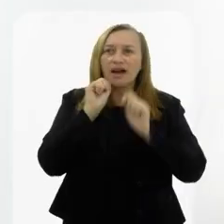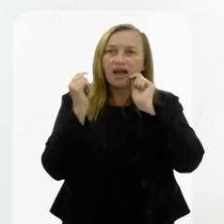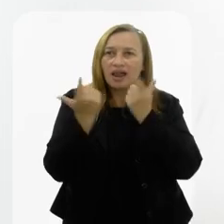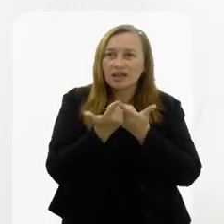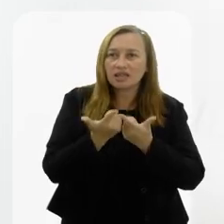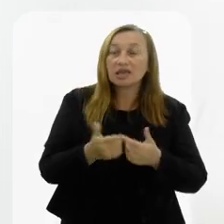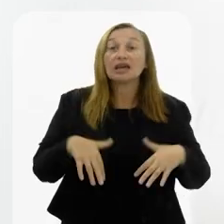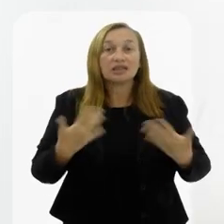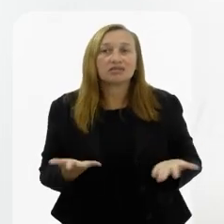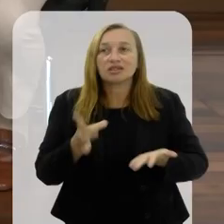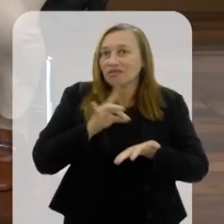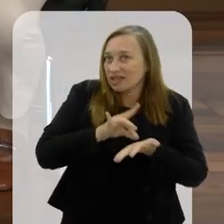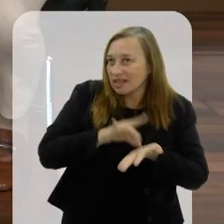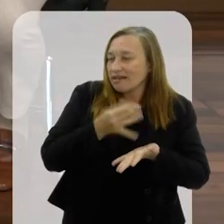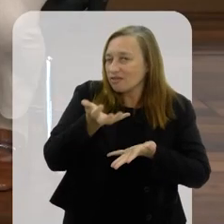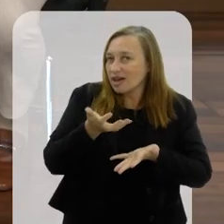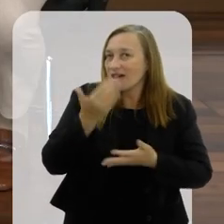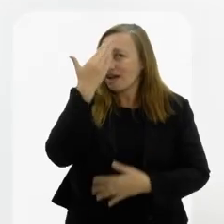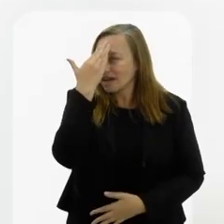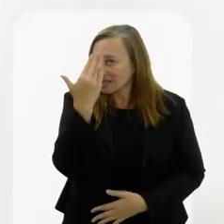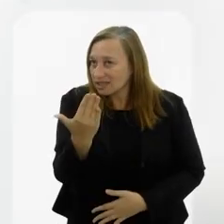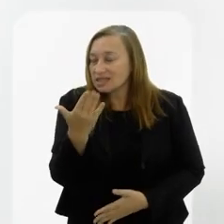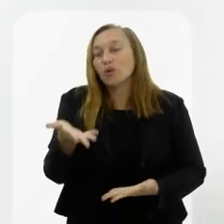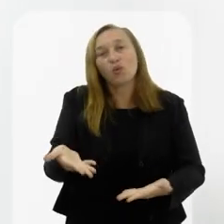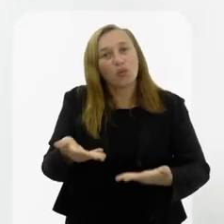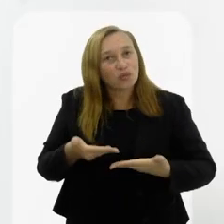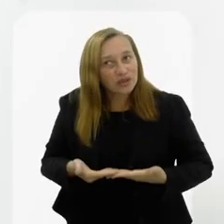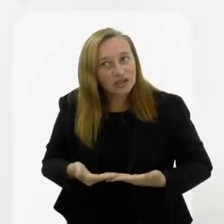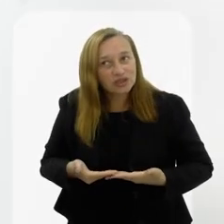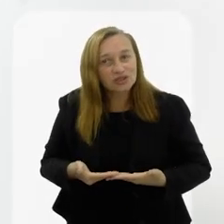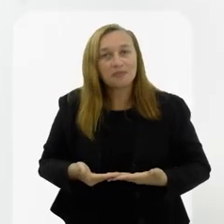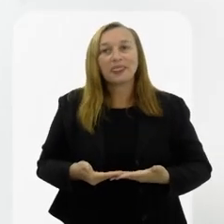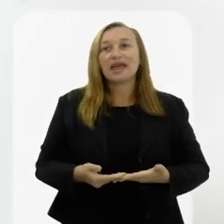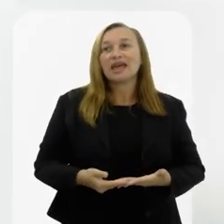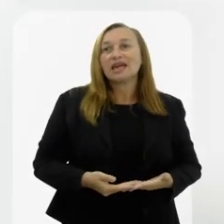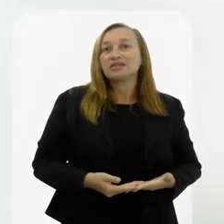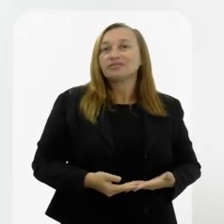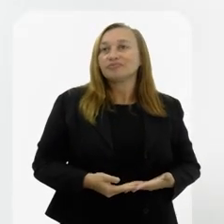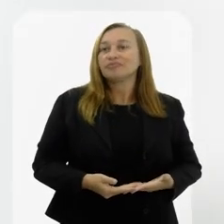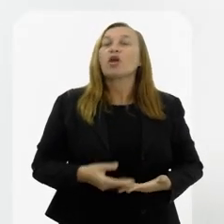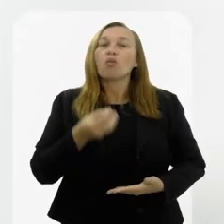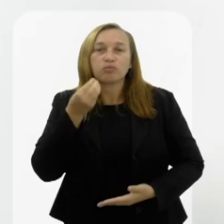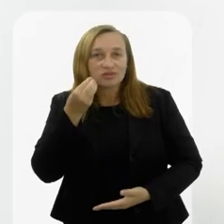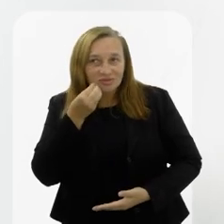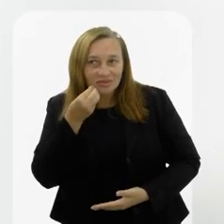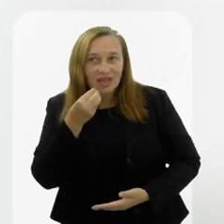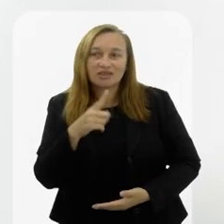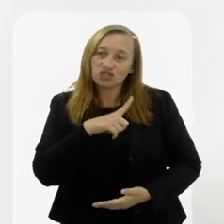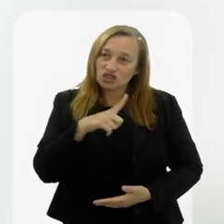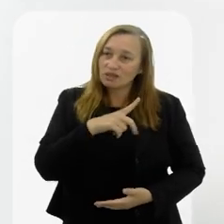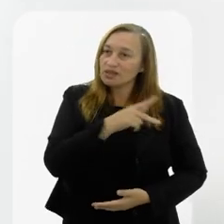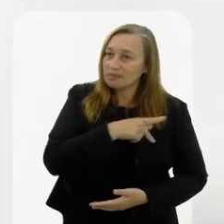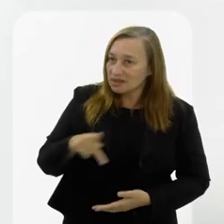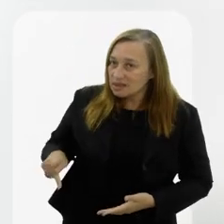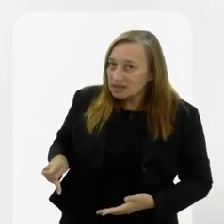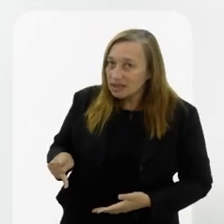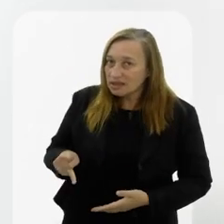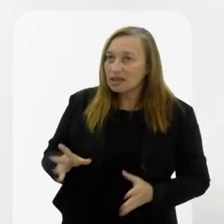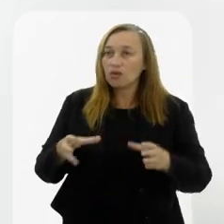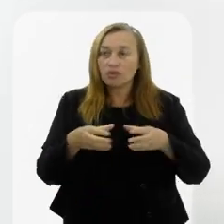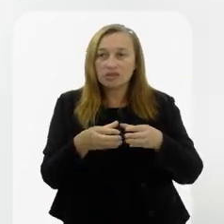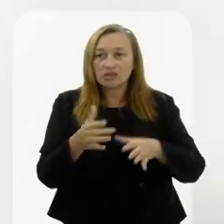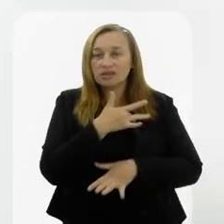Saúde da ALERJ. Então, na verdade, eu quero agradecer o convite, né? Eu tive a oportunidade